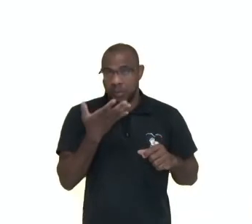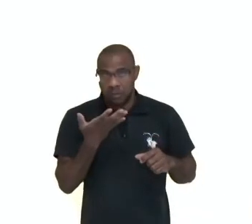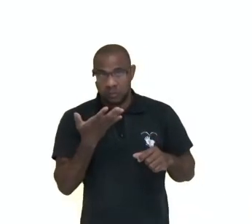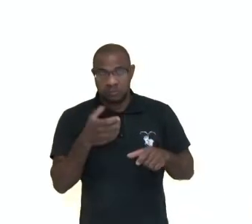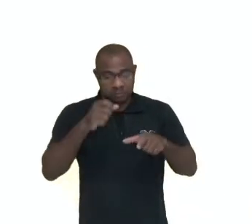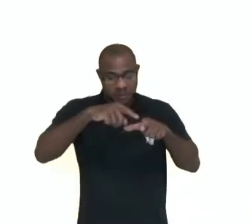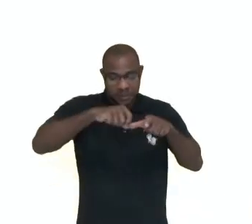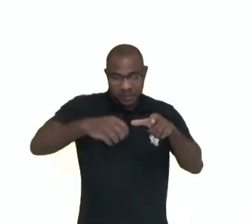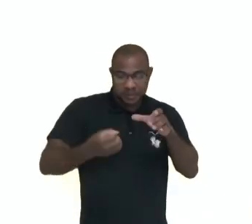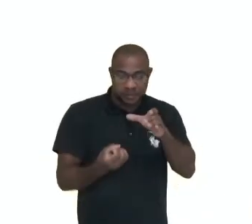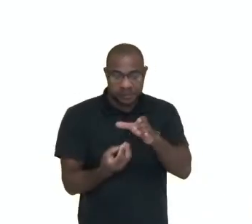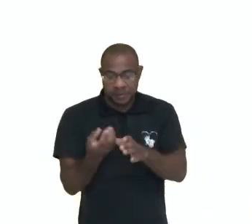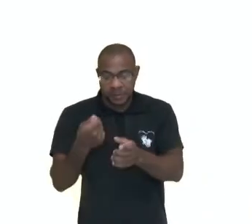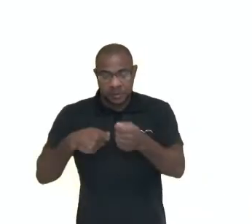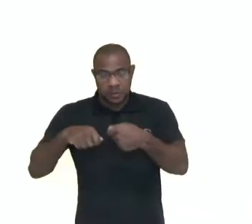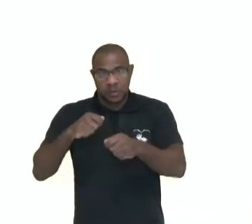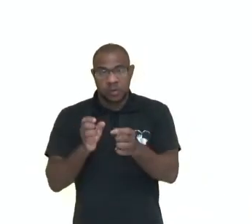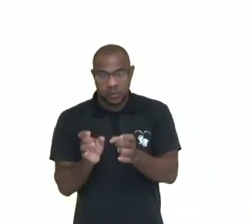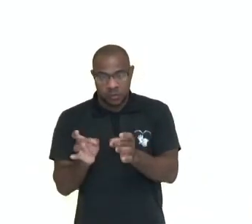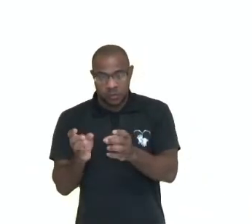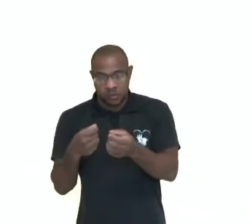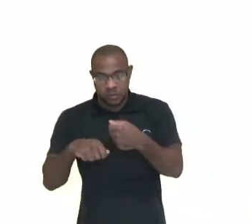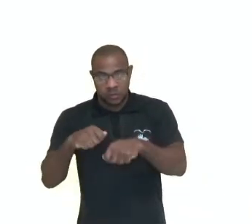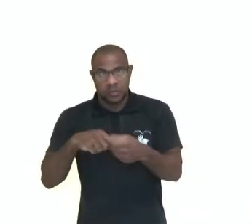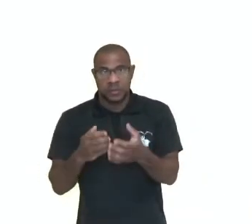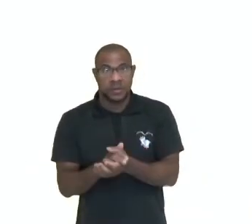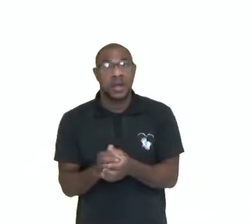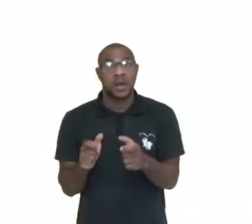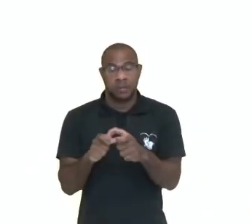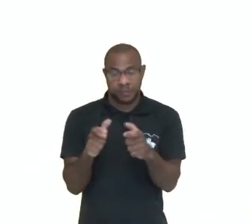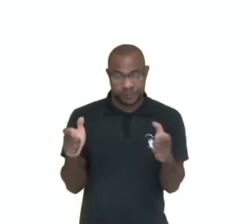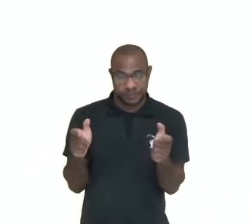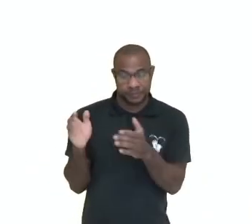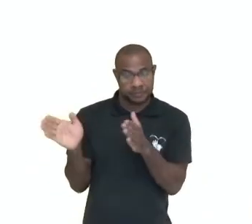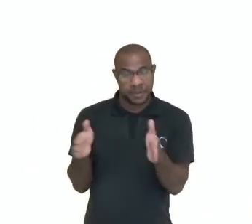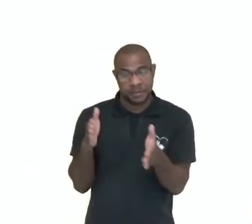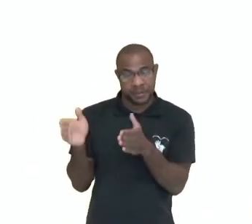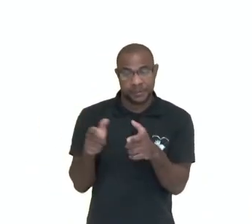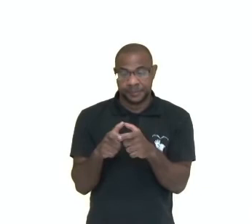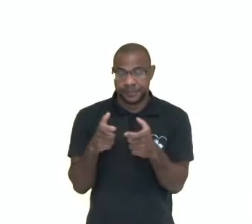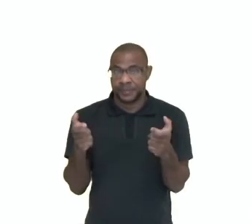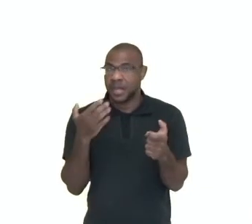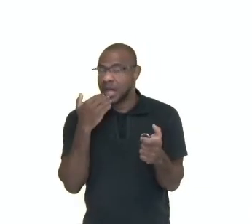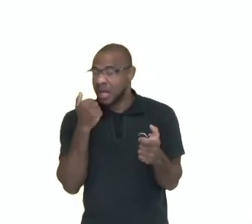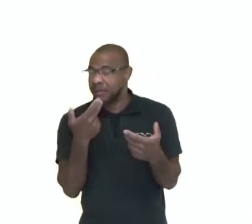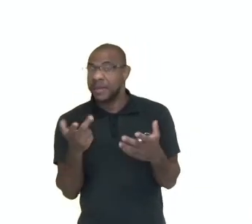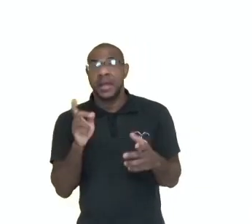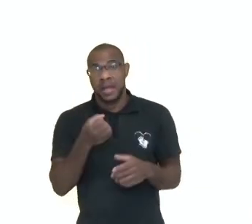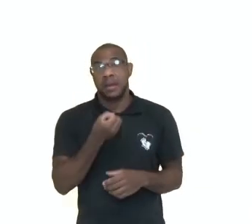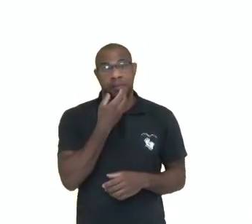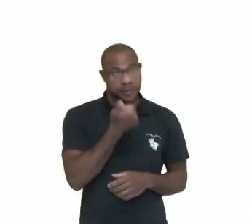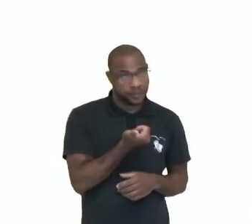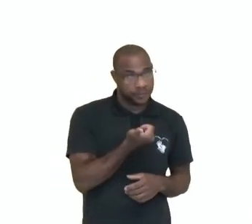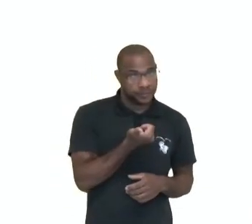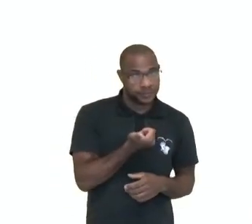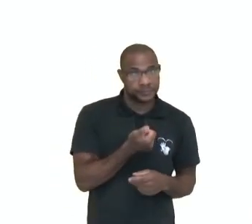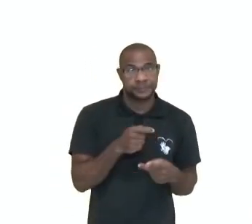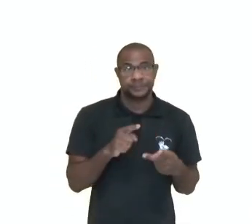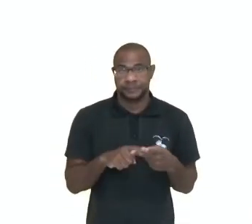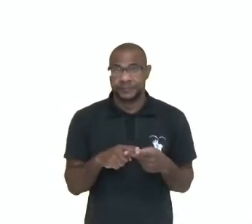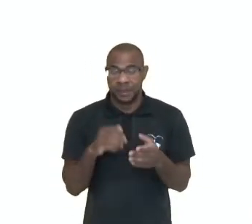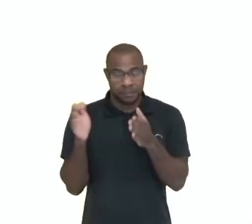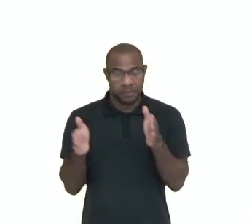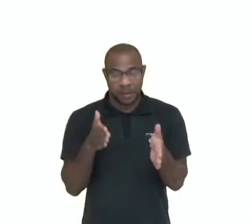da produção ou da produtividade de alimentos. Isso é importante, é um ponto positivo. Maximização